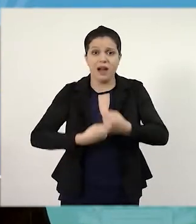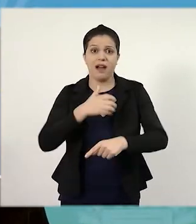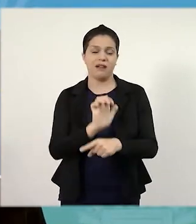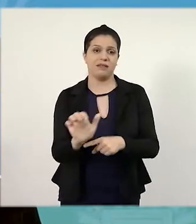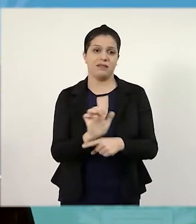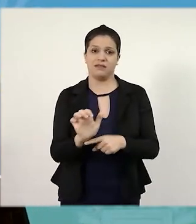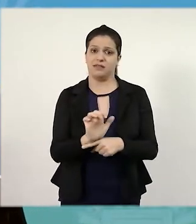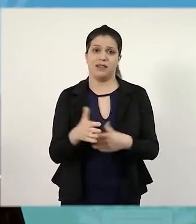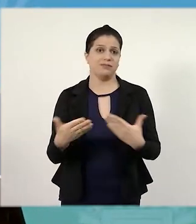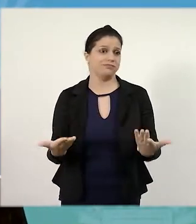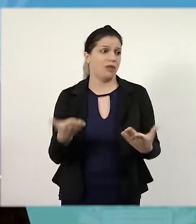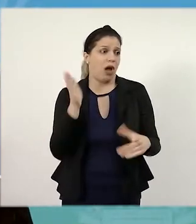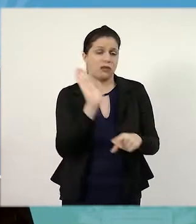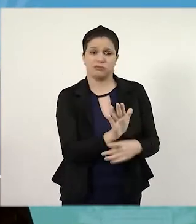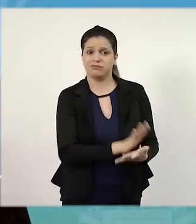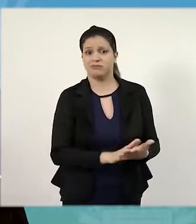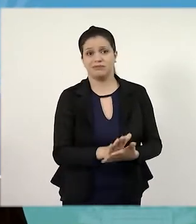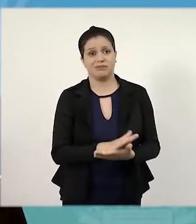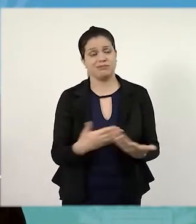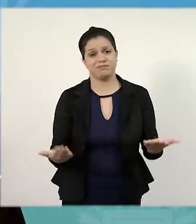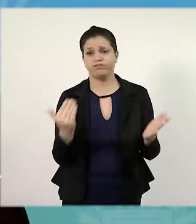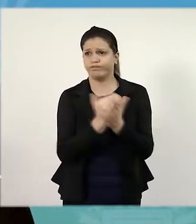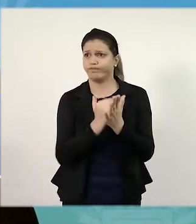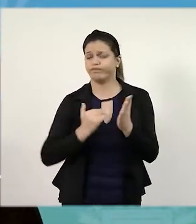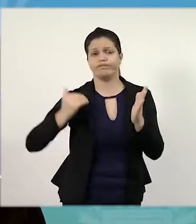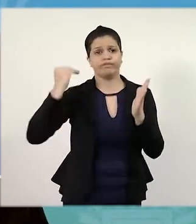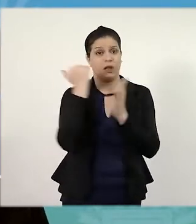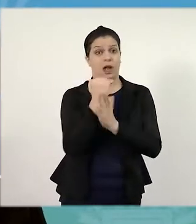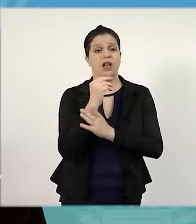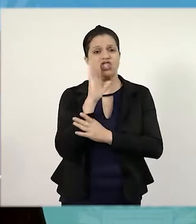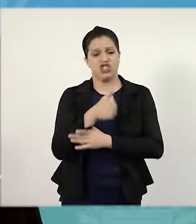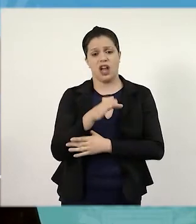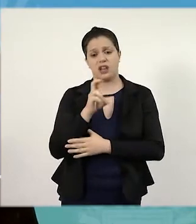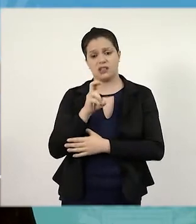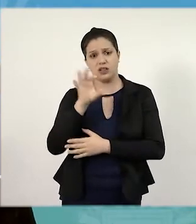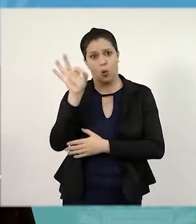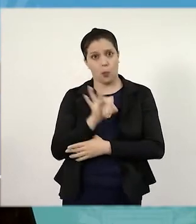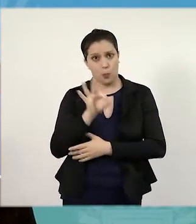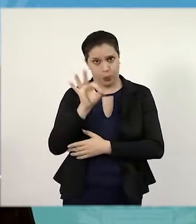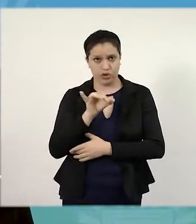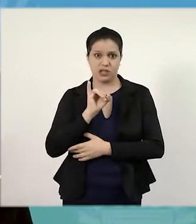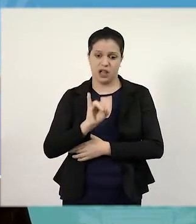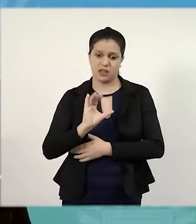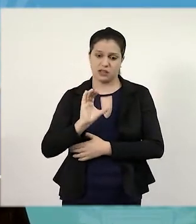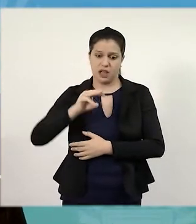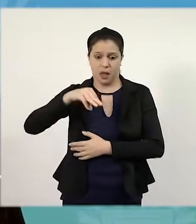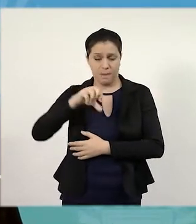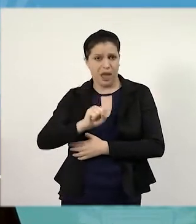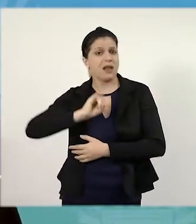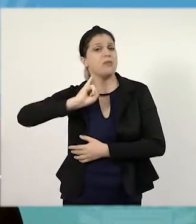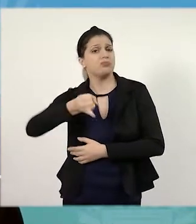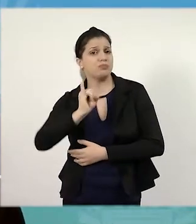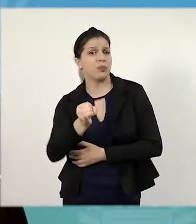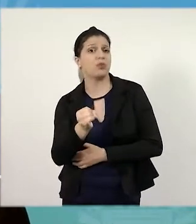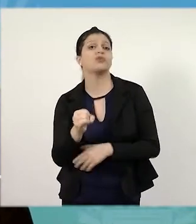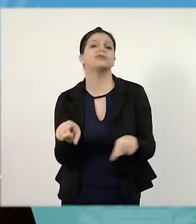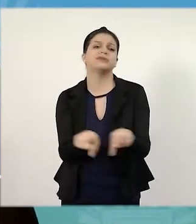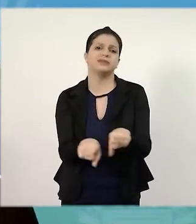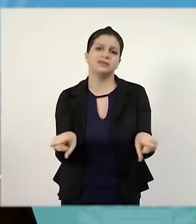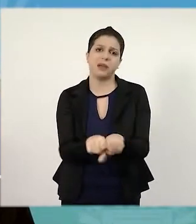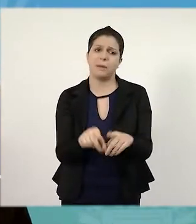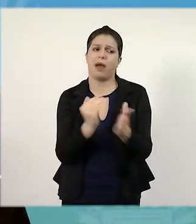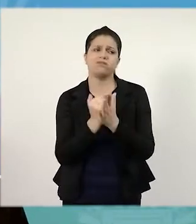do estado, até porque nós sabemos que com esse aumento, né, de 5% na alíquota do ICMS, nós vamos